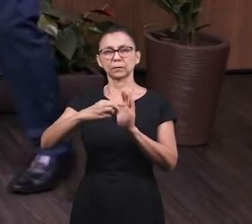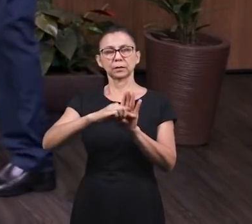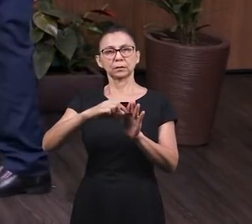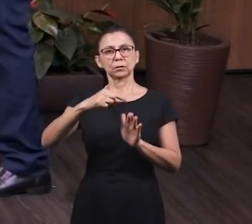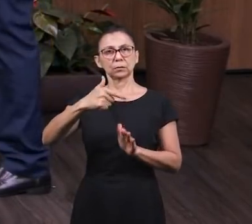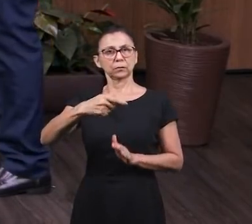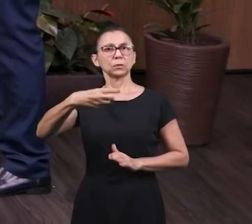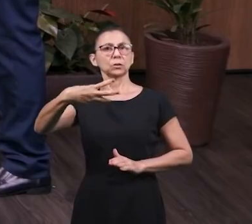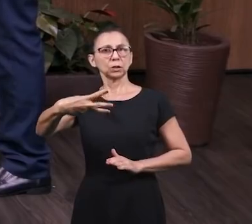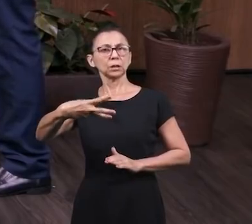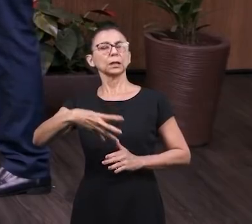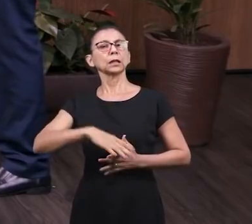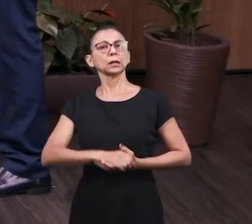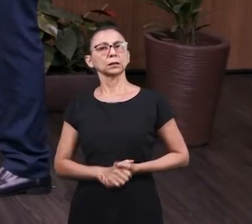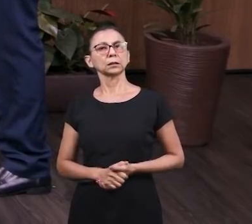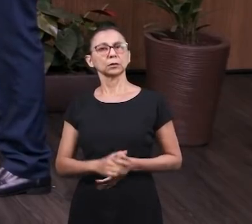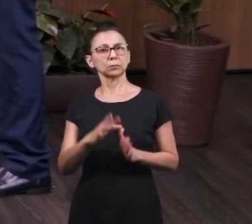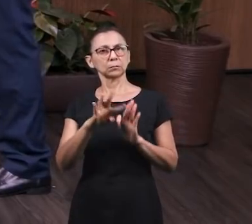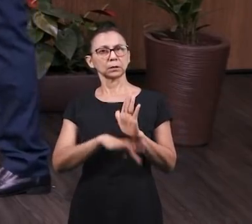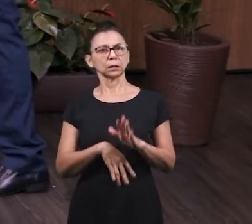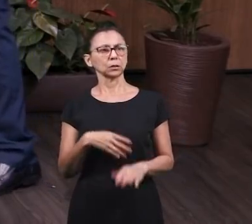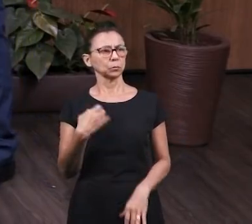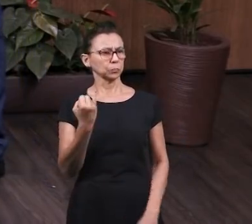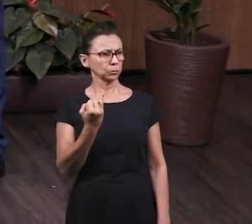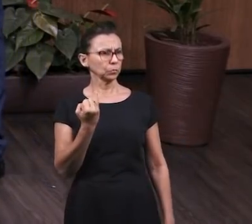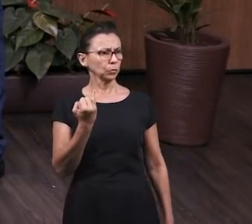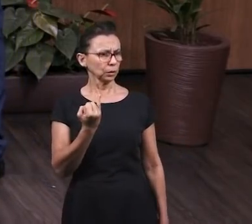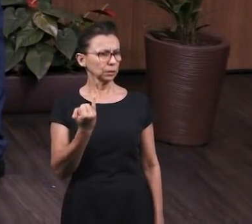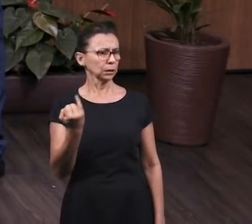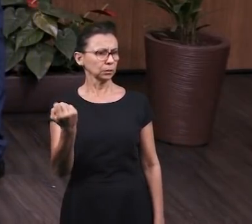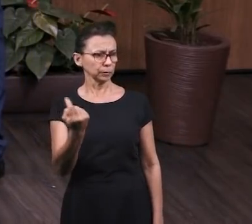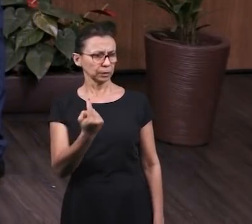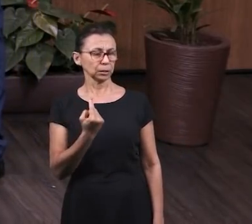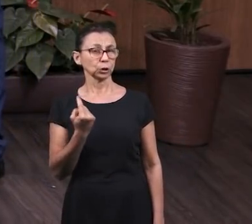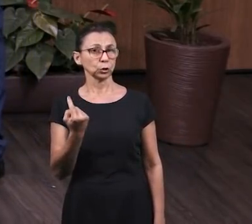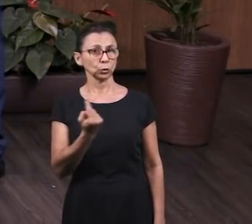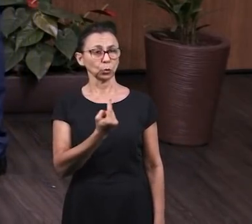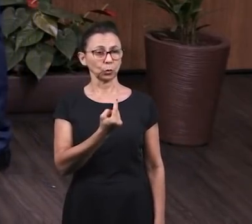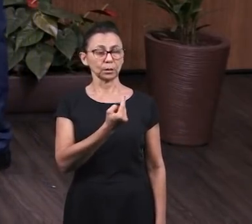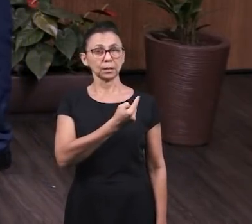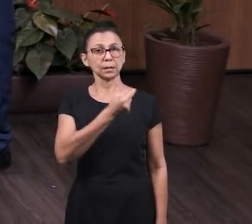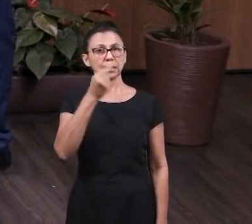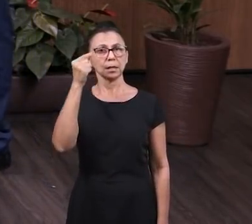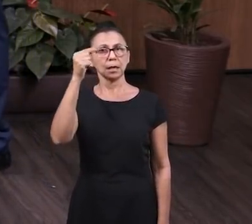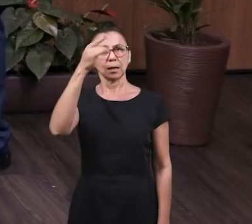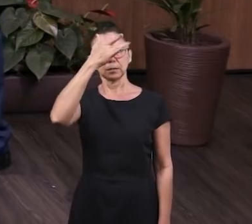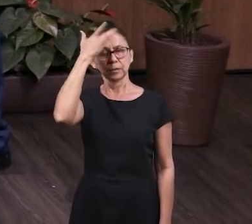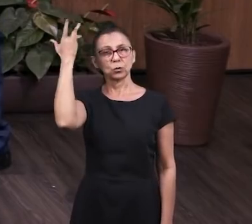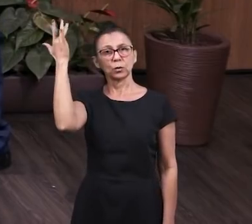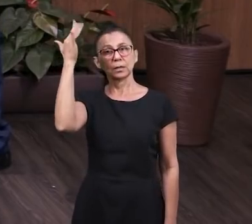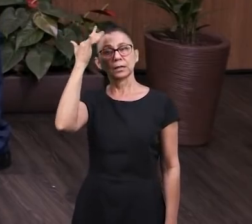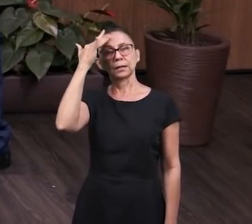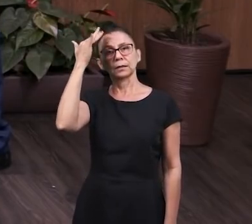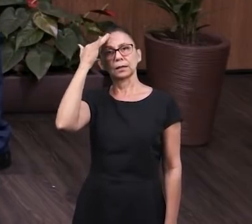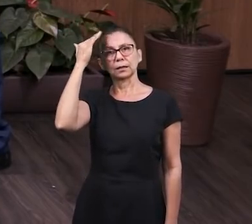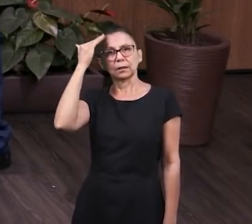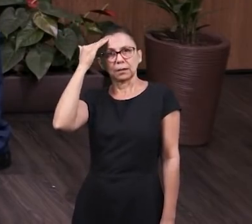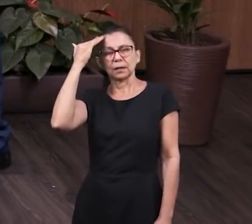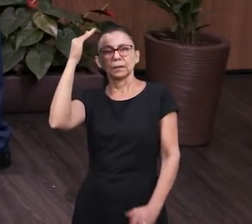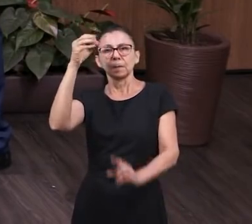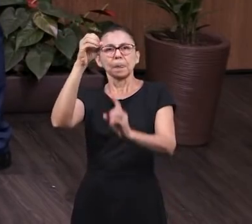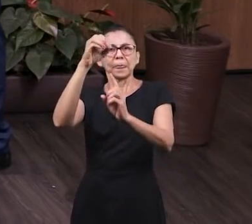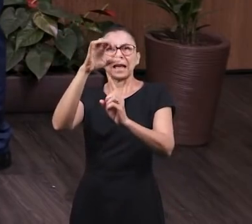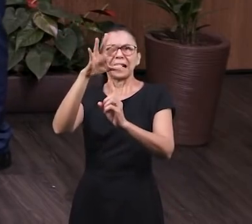um texto muito importante para que todos entendam que a graça dádiva